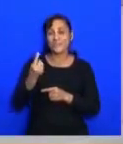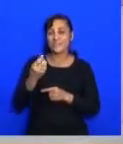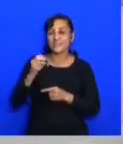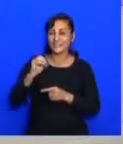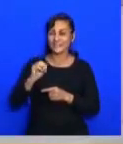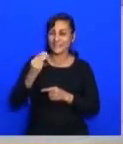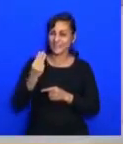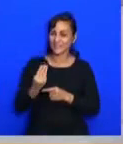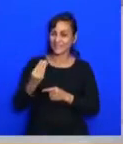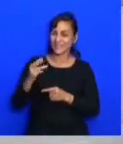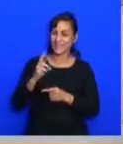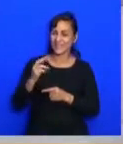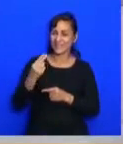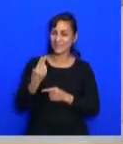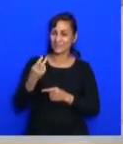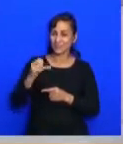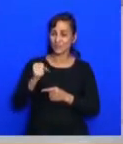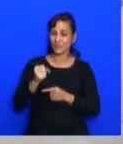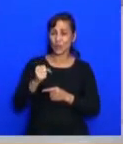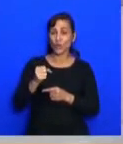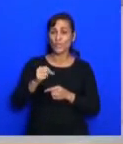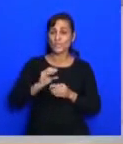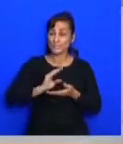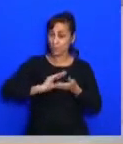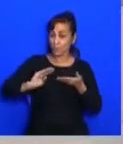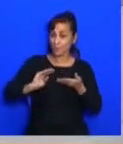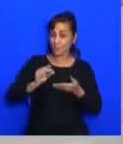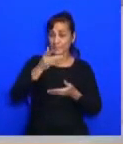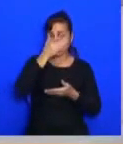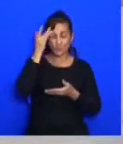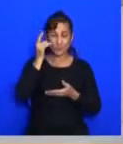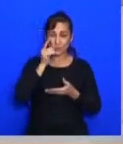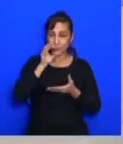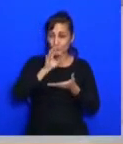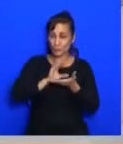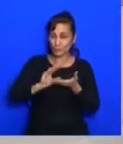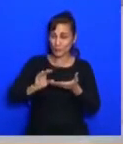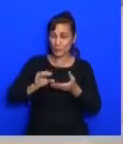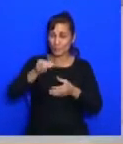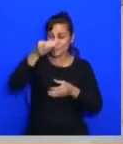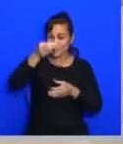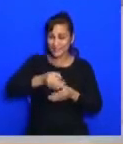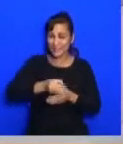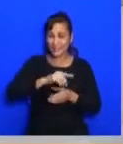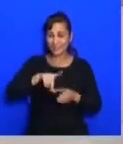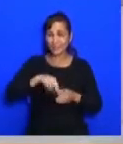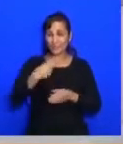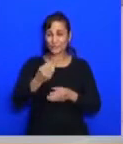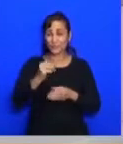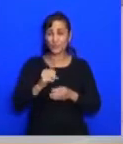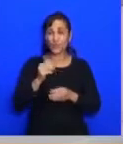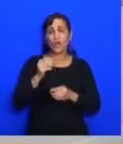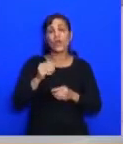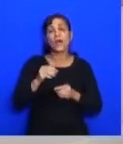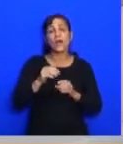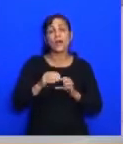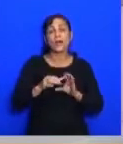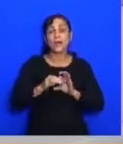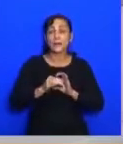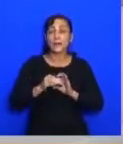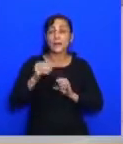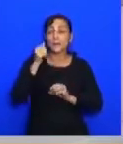R$ 1.975.103,28. Este é o prêmio que será dividido entre os acertadores dos 20 números na Lotomania. Vou pedir agora a Mariana, nossa garota da sorte, que faça a